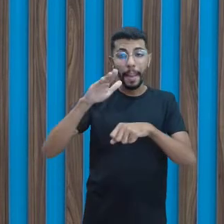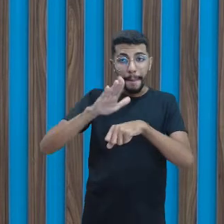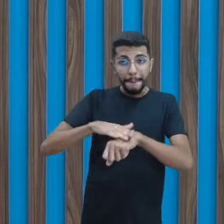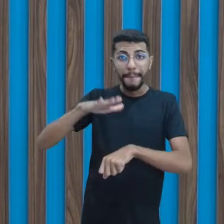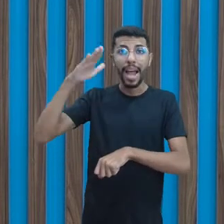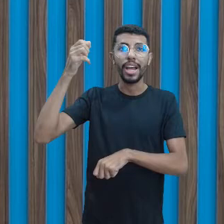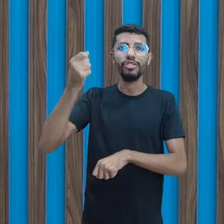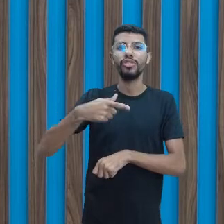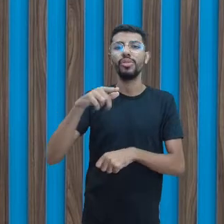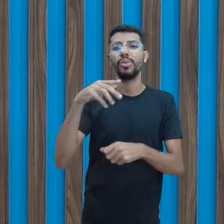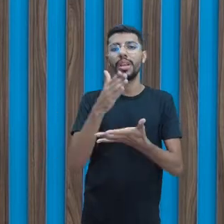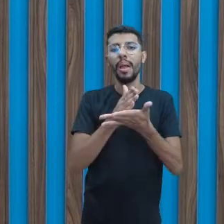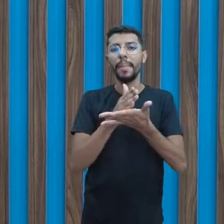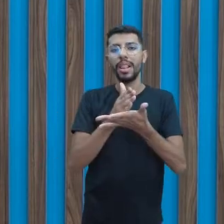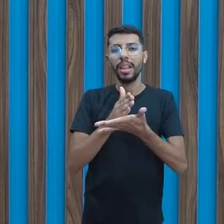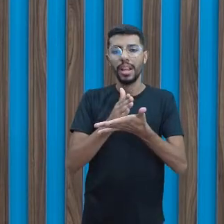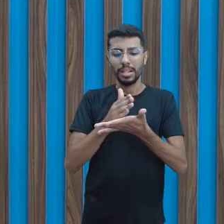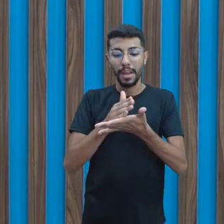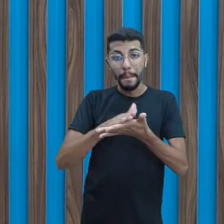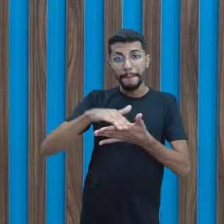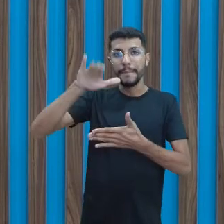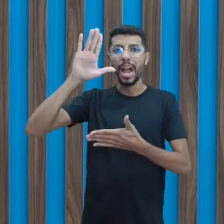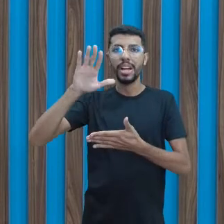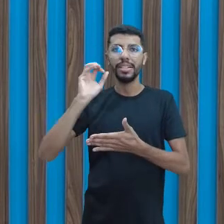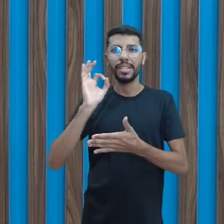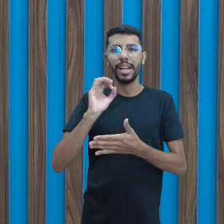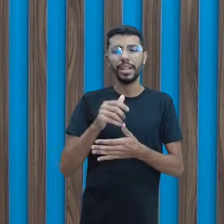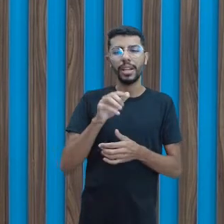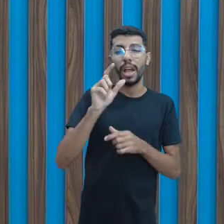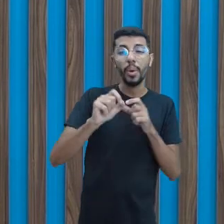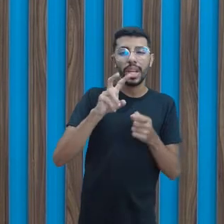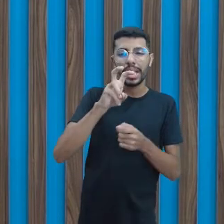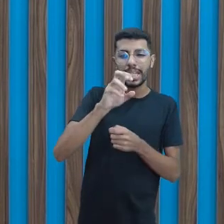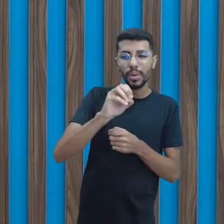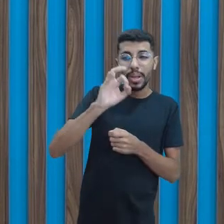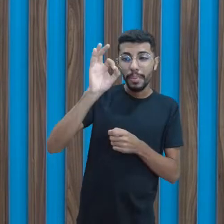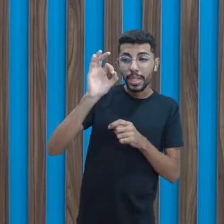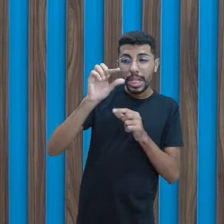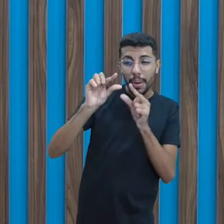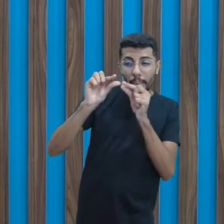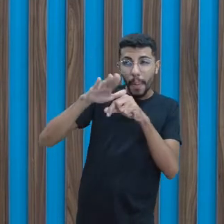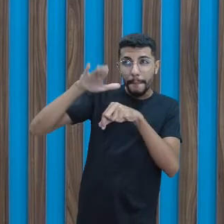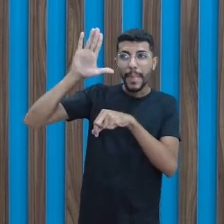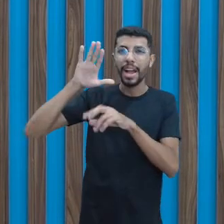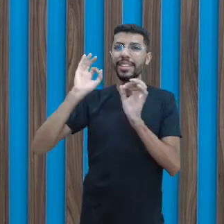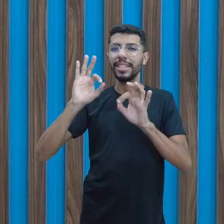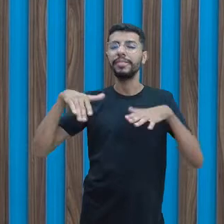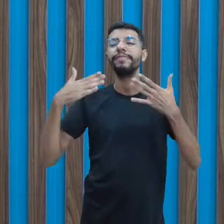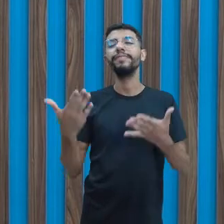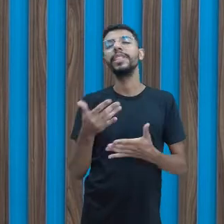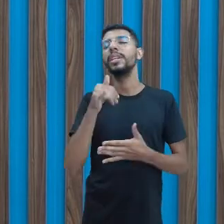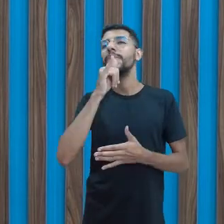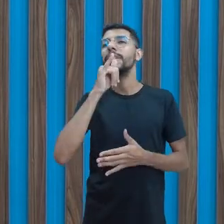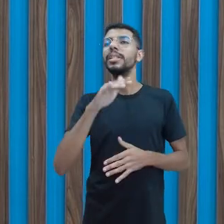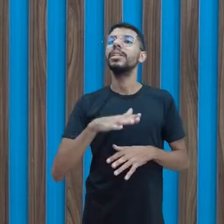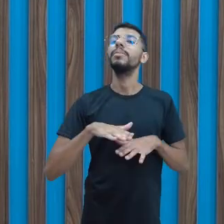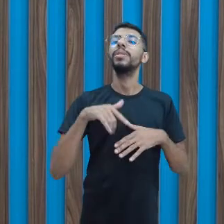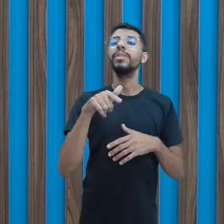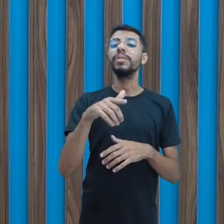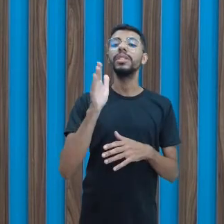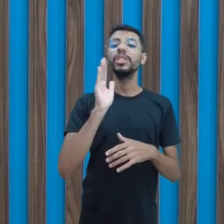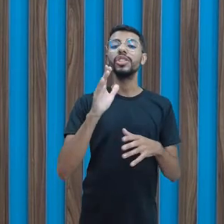Sim. Né? É um pouquinho a mais de 50%. Então, quando você calcula já os 50%, você já tem uma